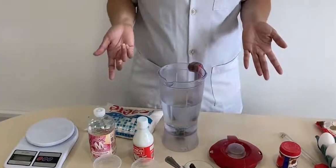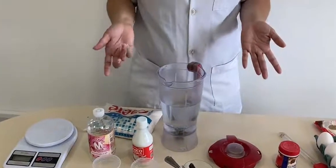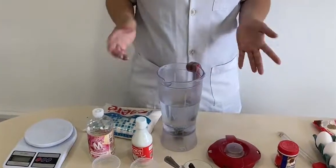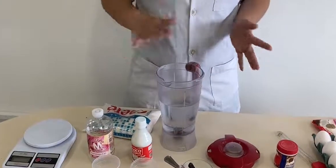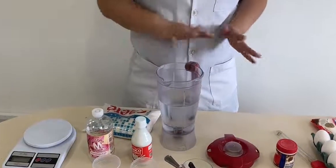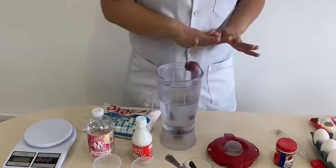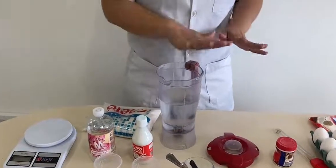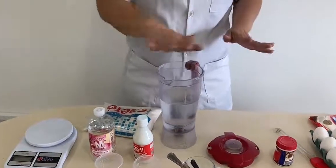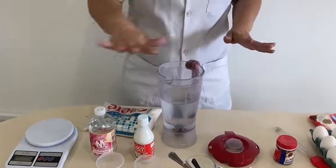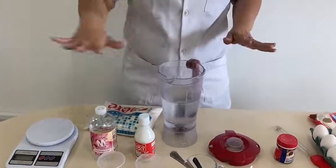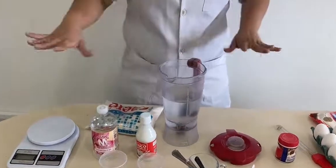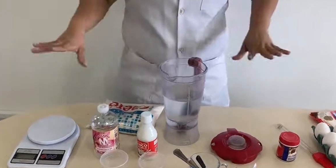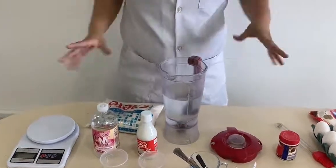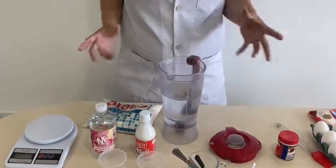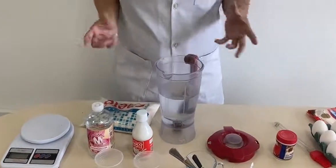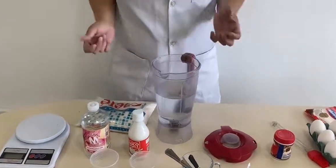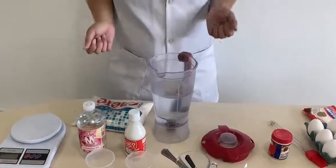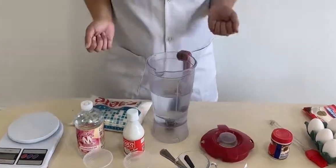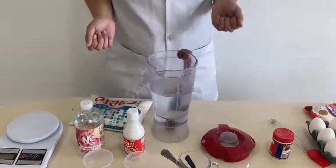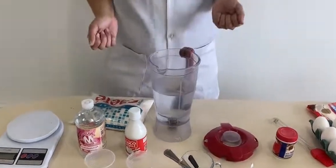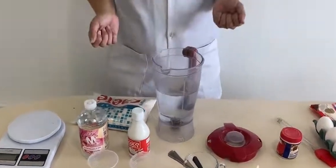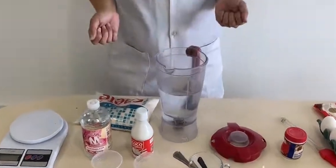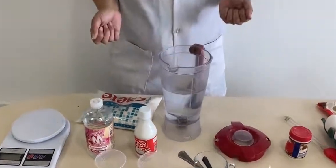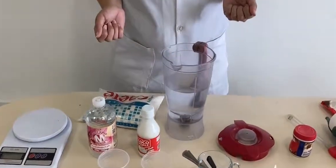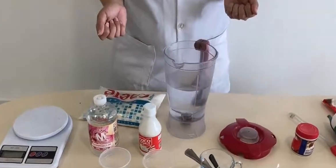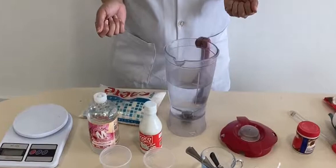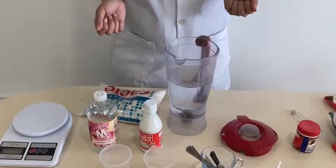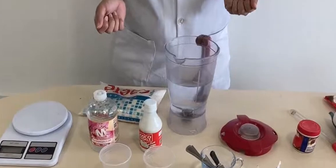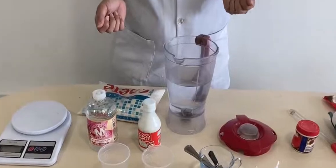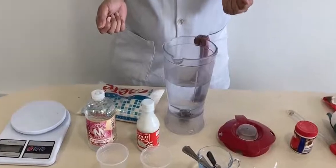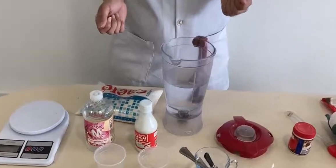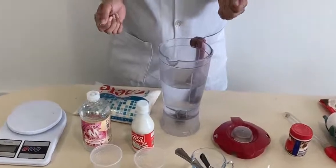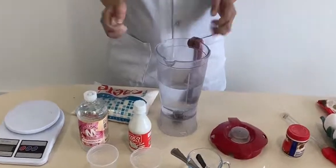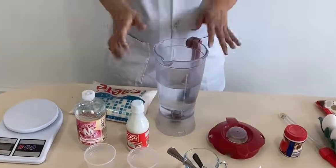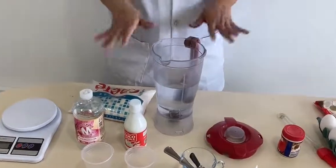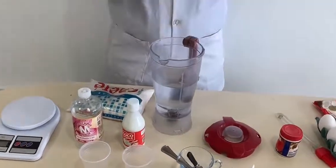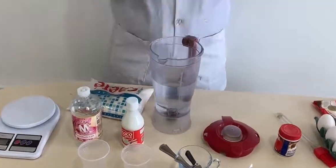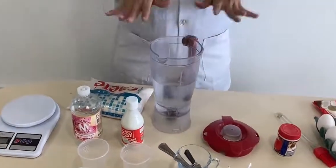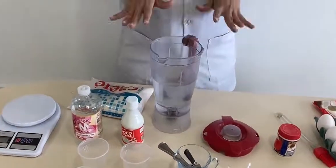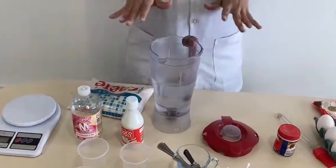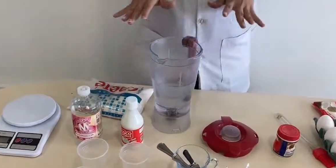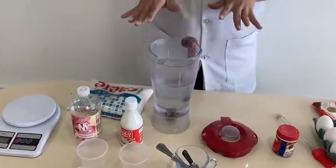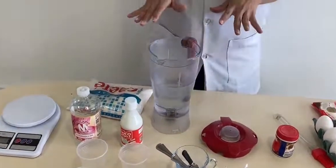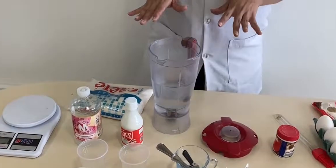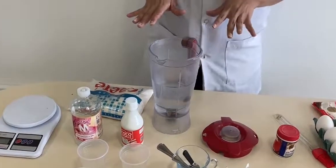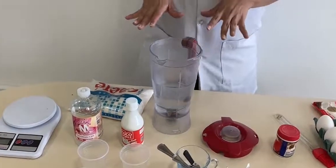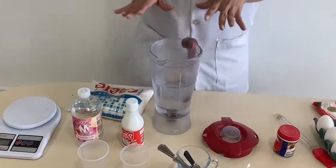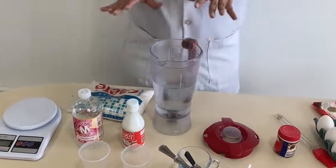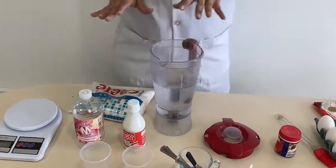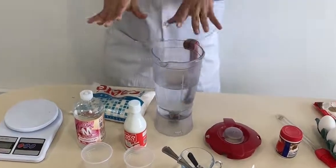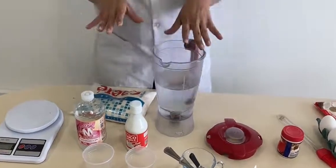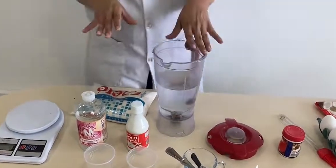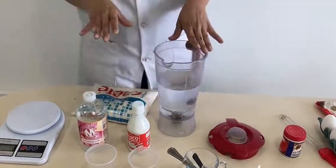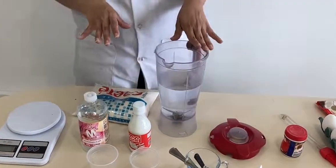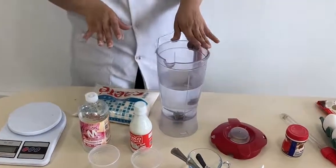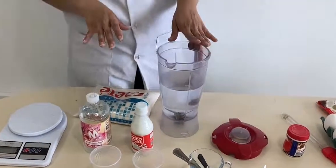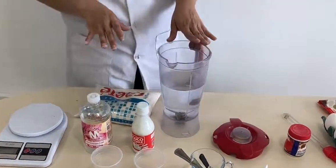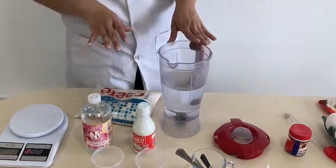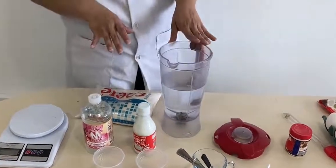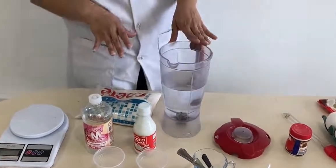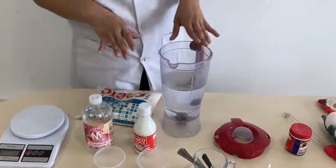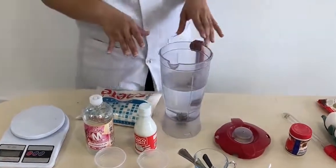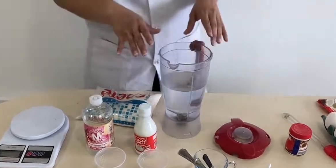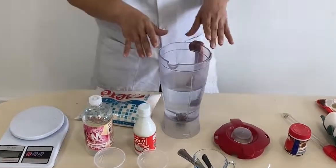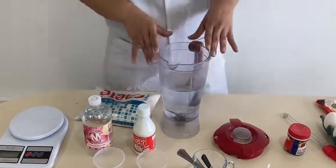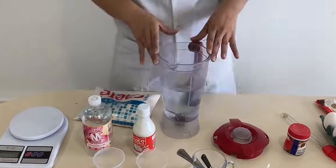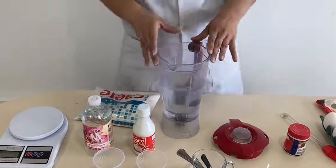Então vamos lá? Olha só que coisa bacana essa aqui que a Pro arrumou para vocês, né? Vamos primeiro começar com os líquidos,